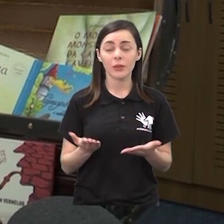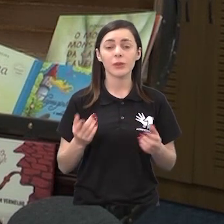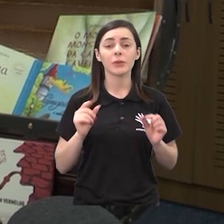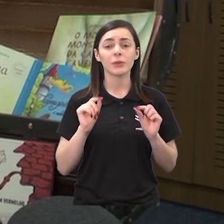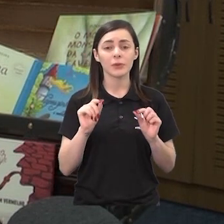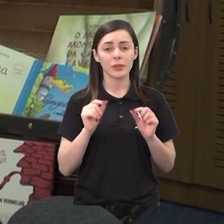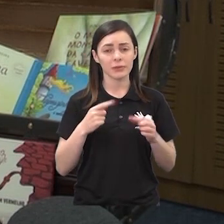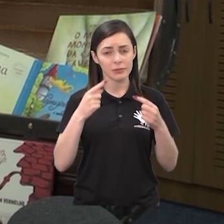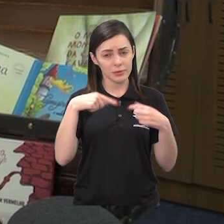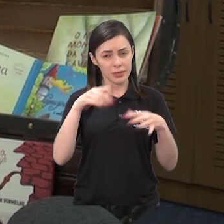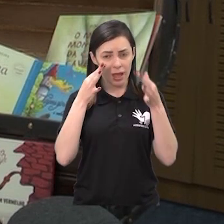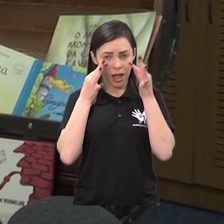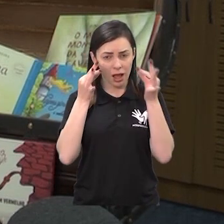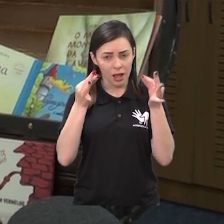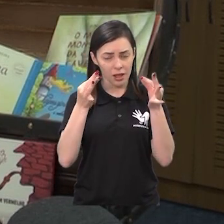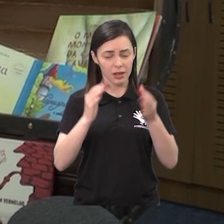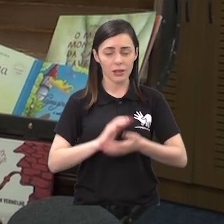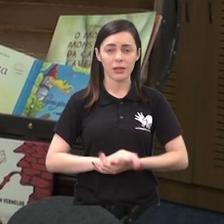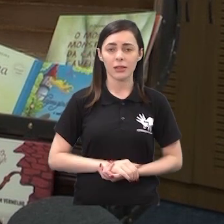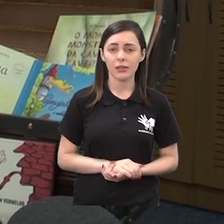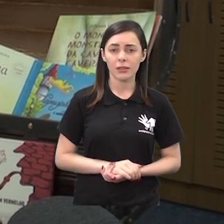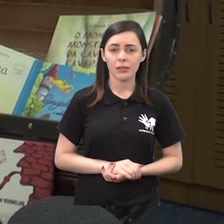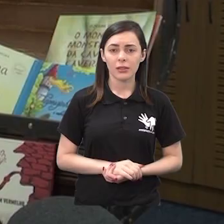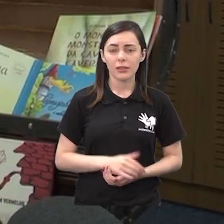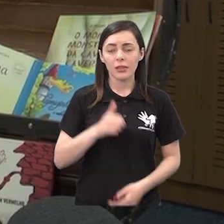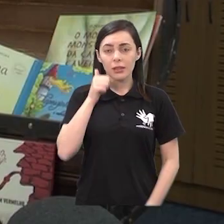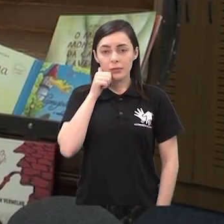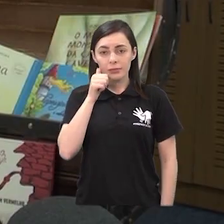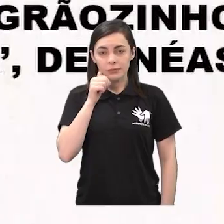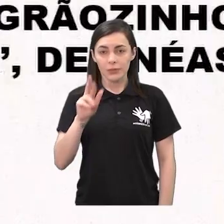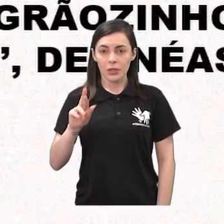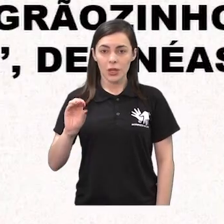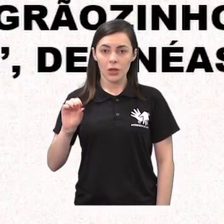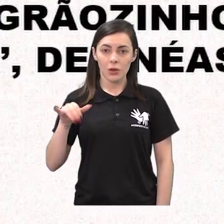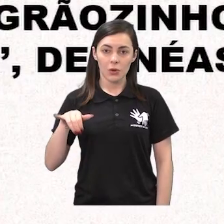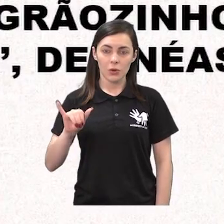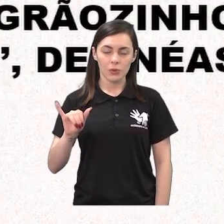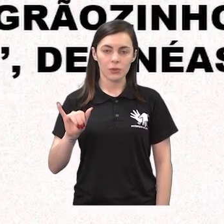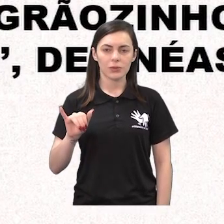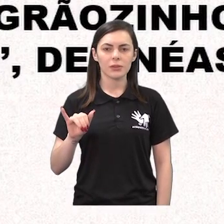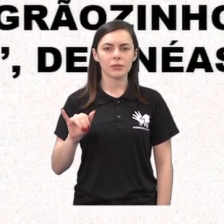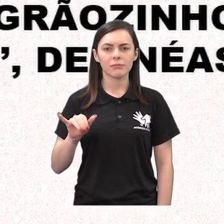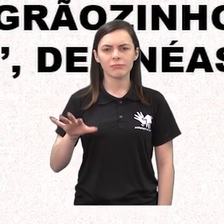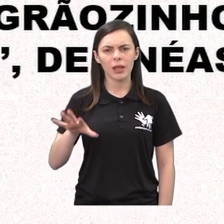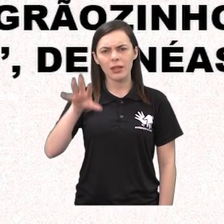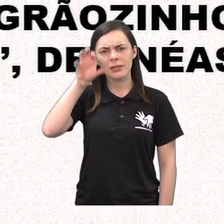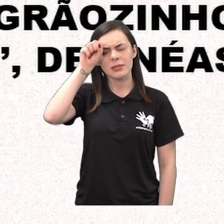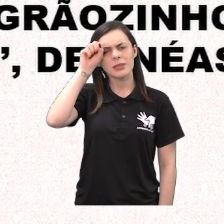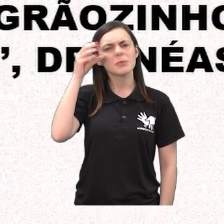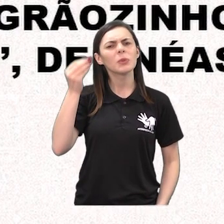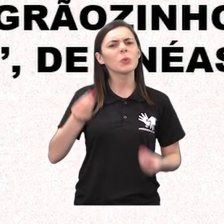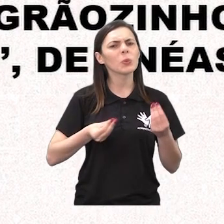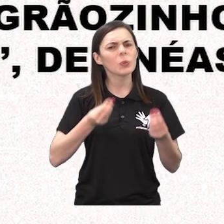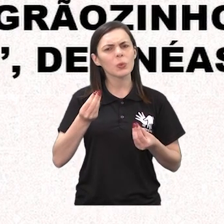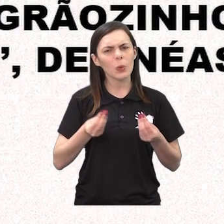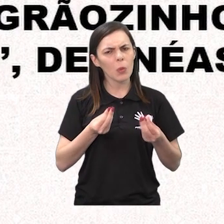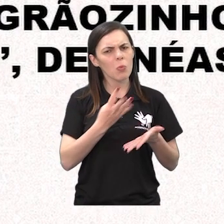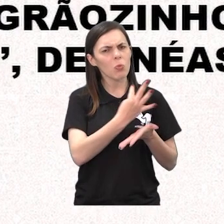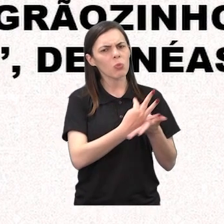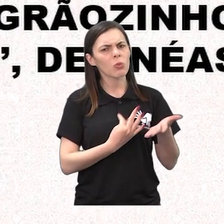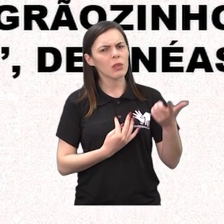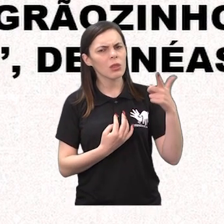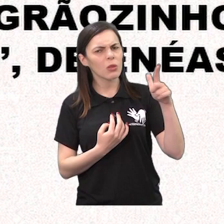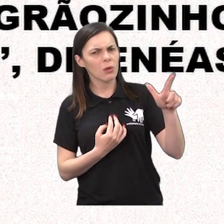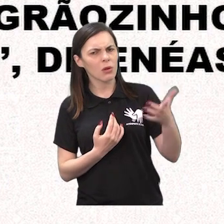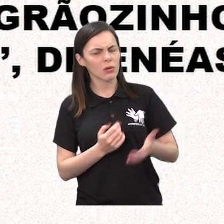então, eu quero que vocês prestem atenção numa coisa. A escritora Rosi Greca, Ellen, se inspirou em um outro texto. Olha